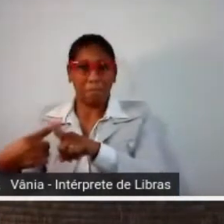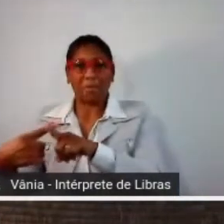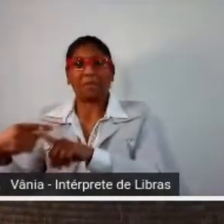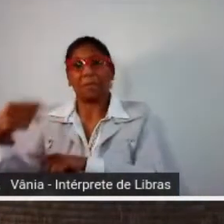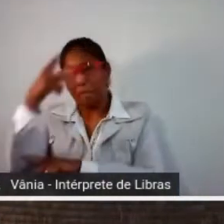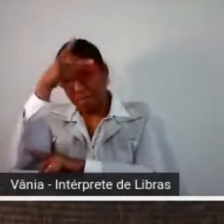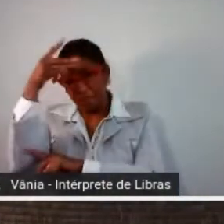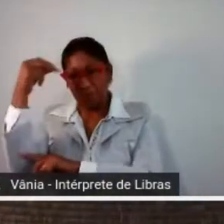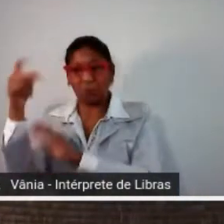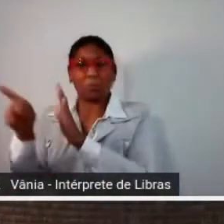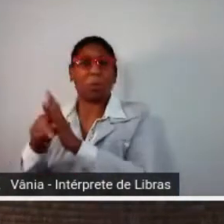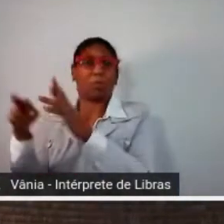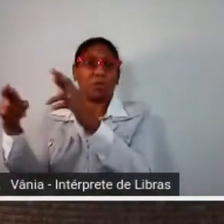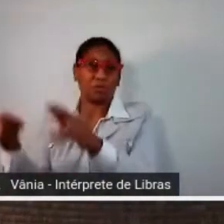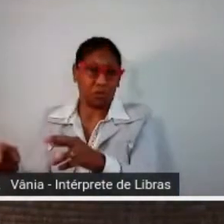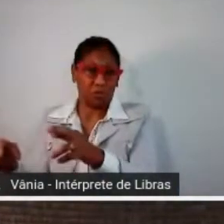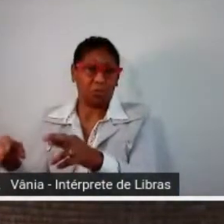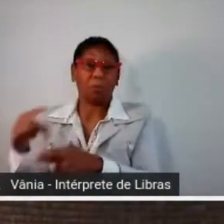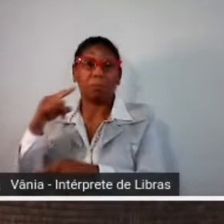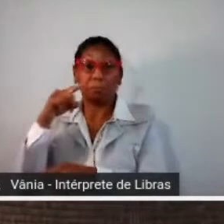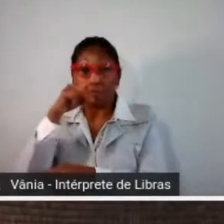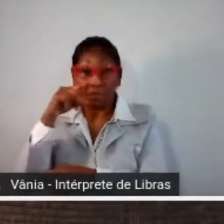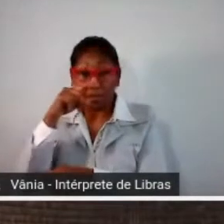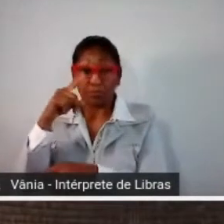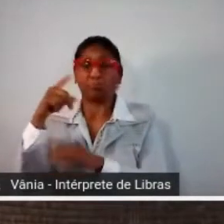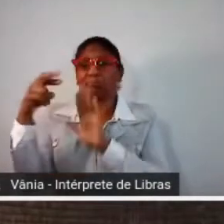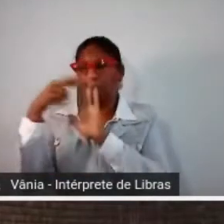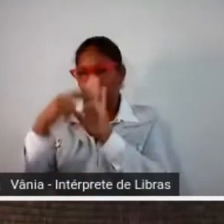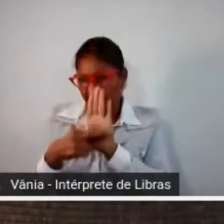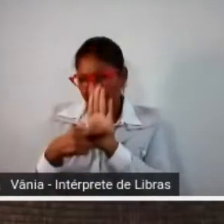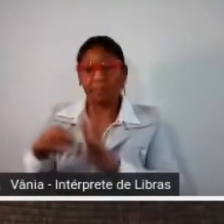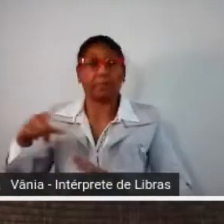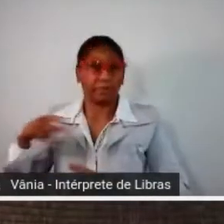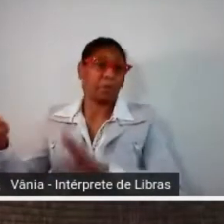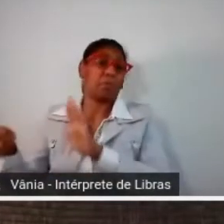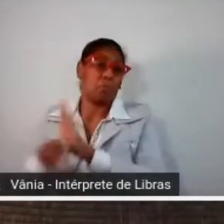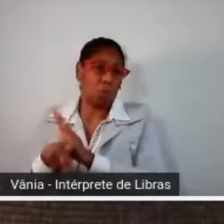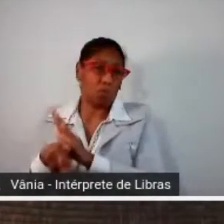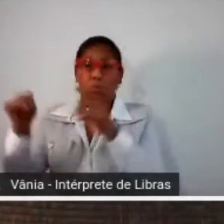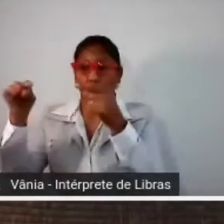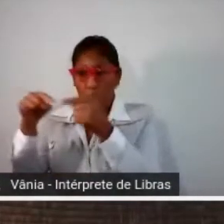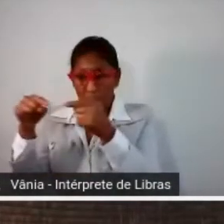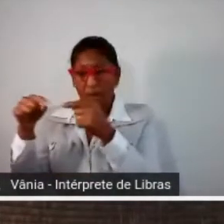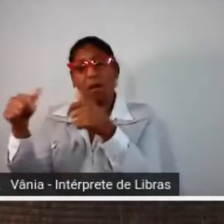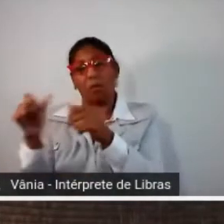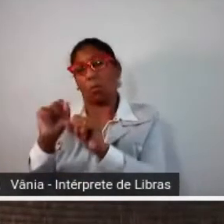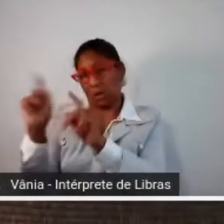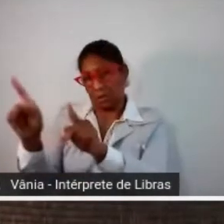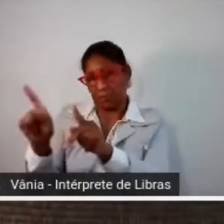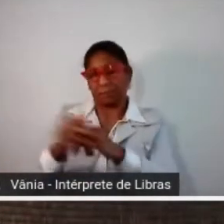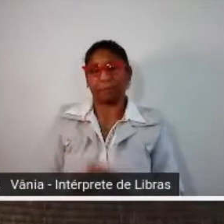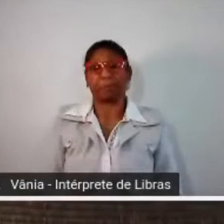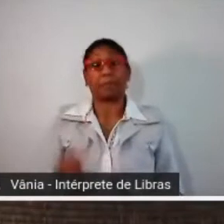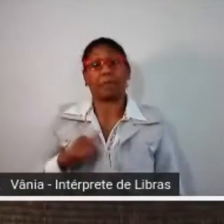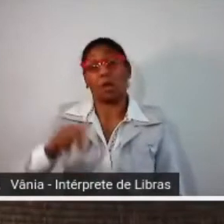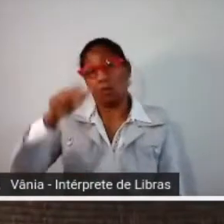alerta, né, do nível de risco que a região tem para que os protocolos estejam adequados ao nível de risco. Depois a gente tem Novo